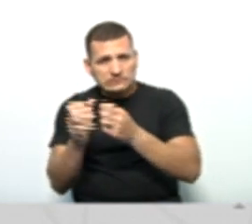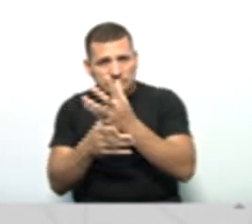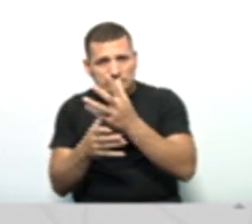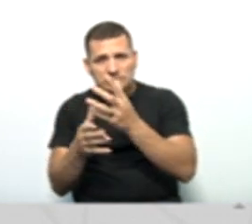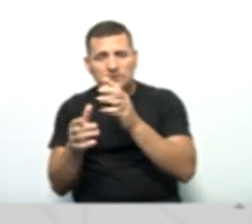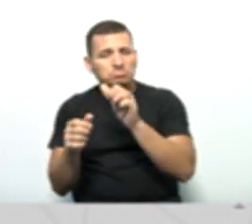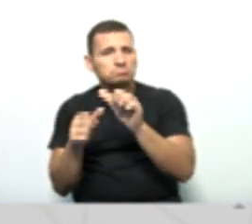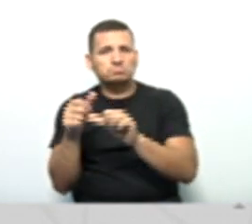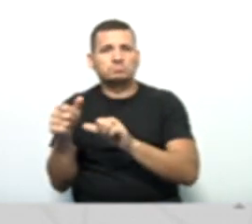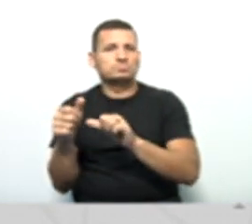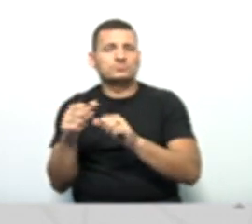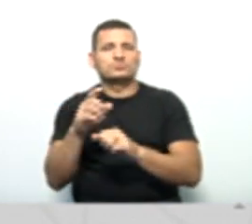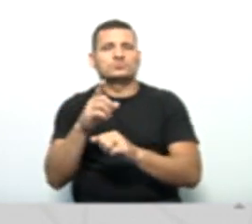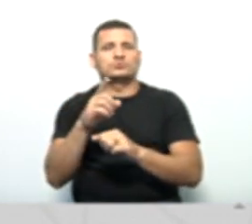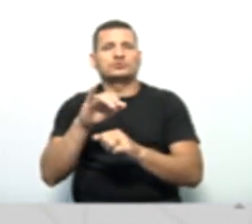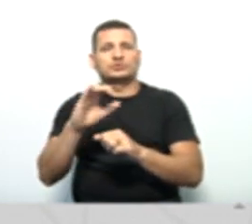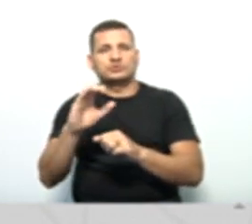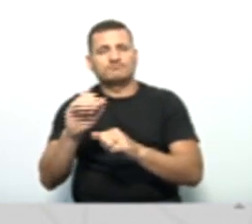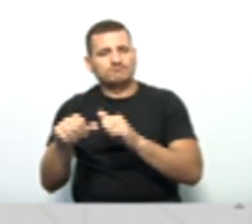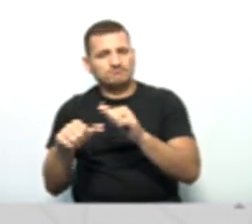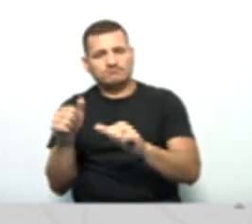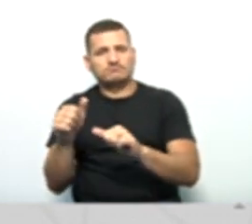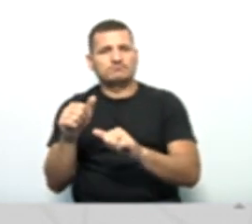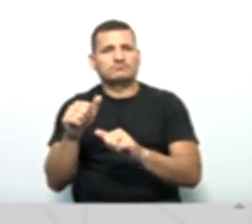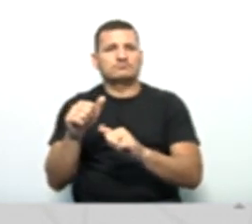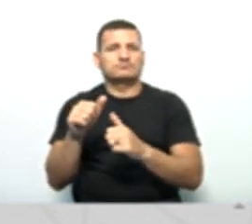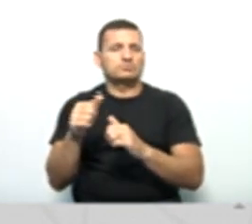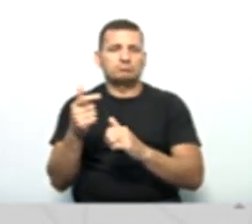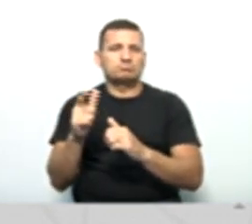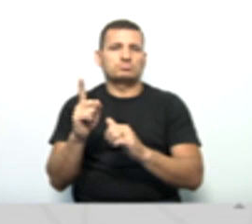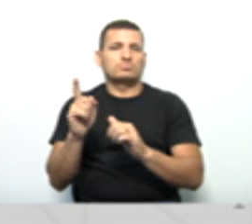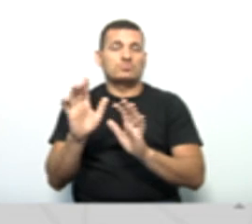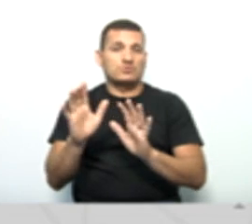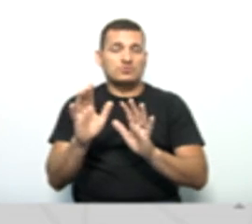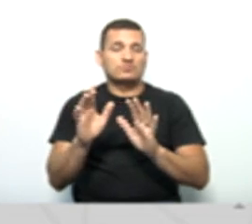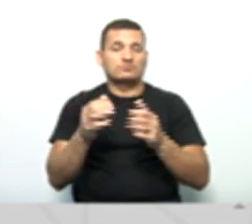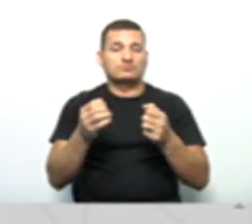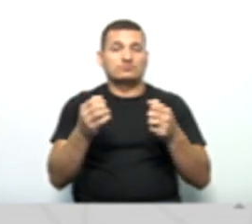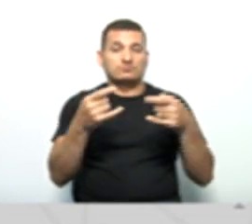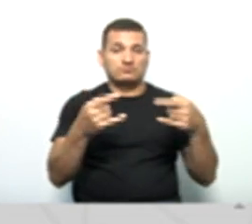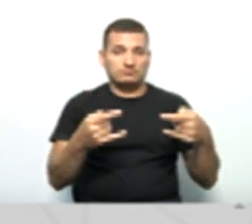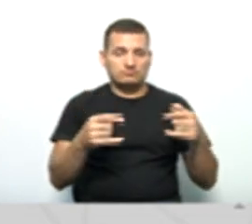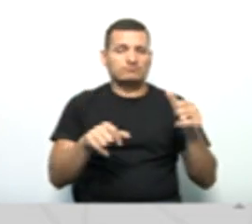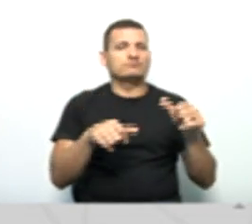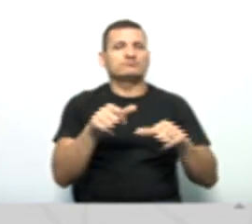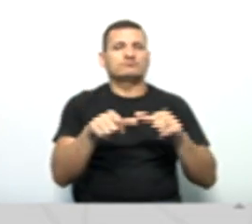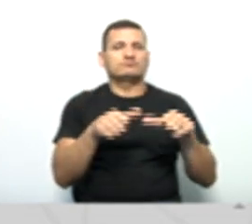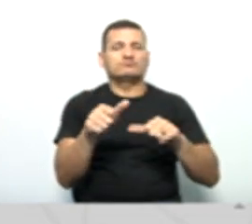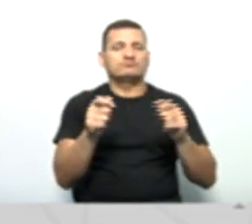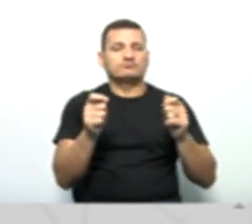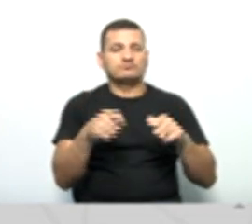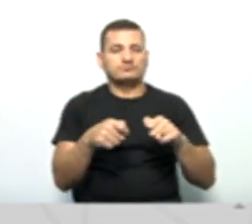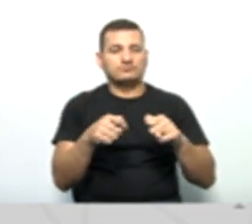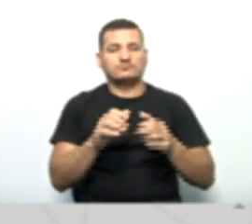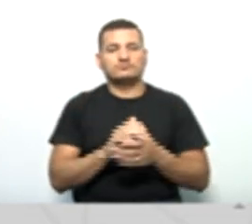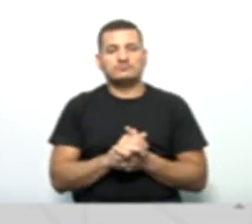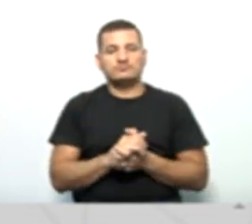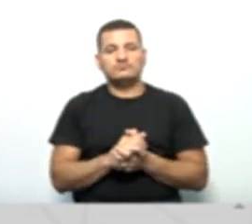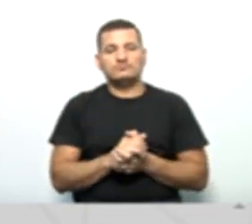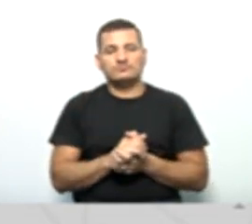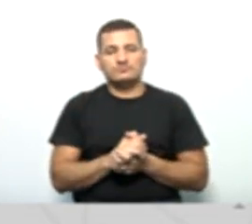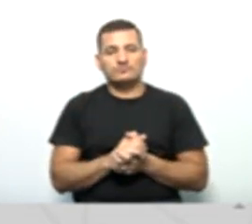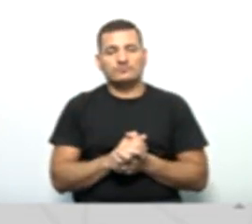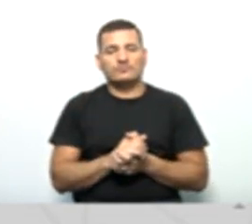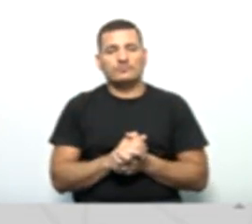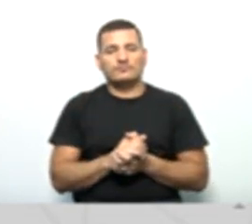O dicionário, o array, as listas, nós conseguimos alterar. Por isso que ele fala que é mutáveis. O imutáveis é